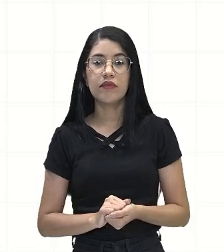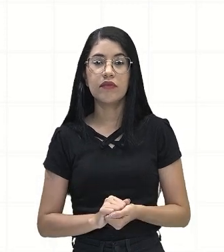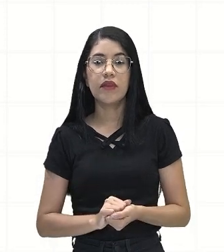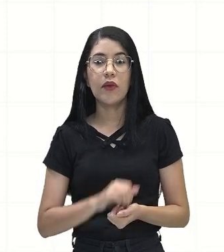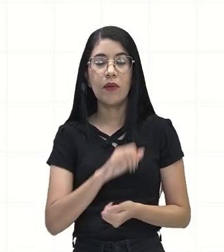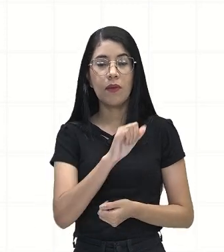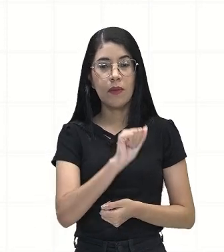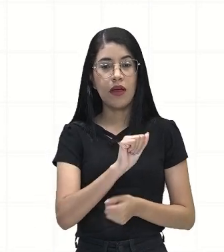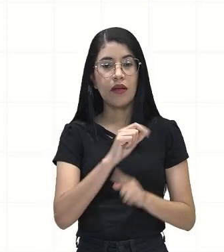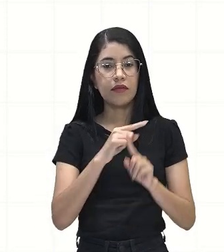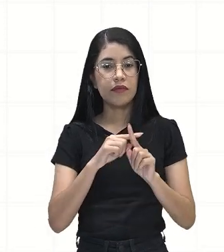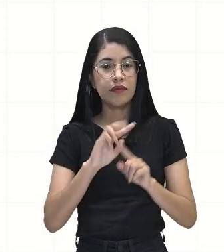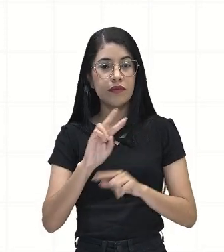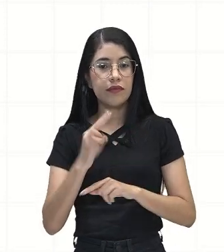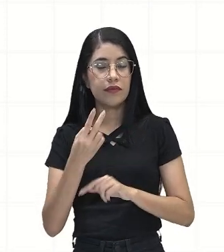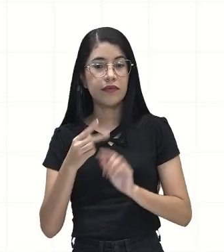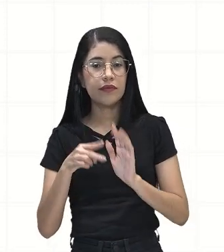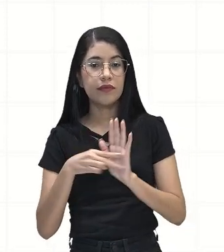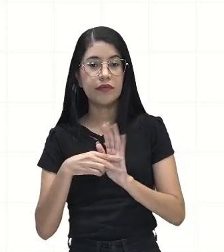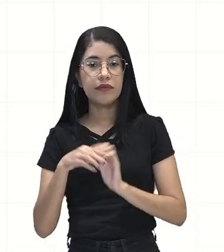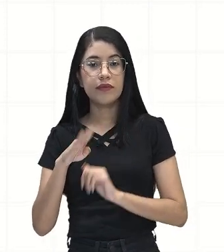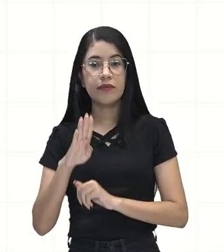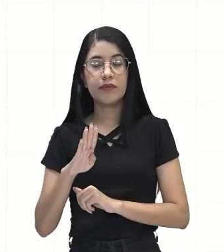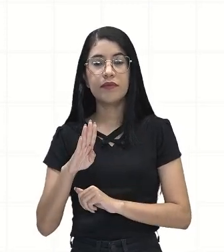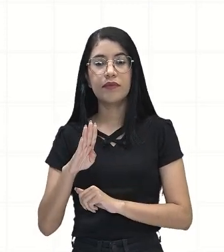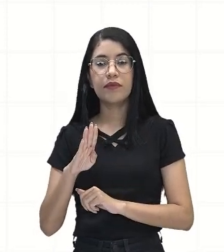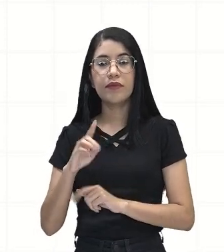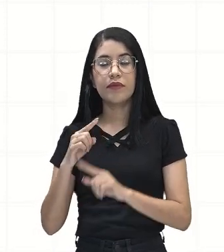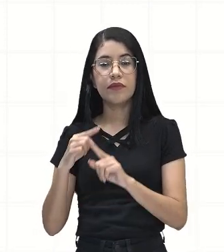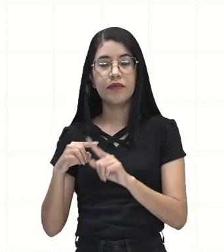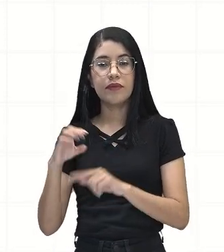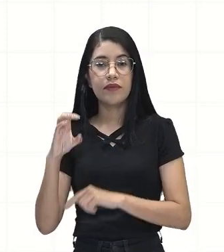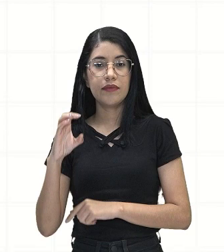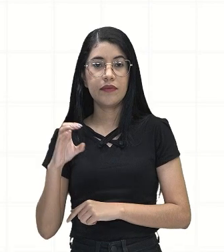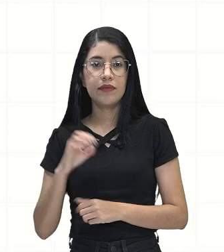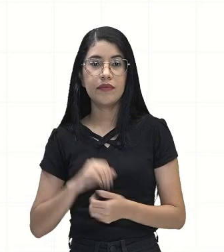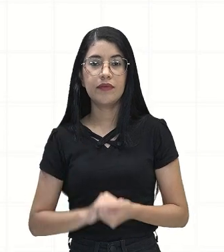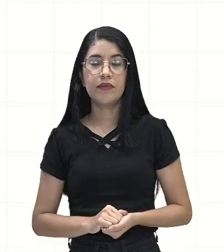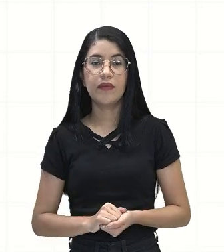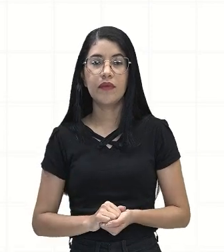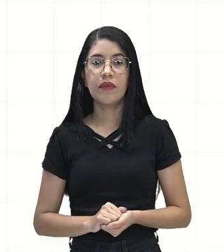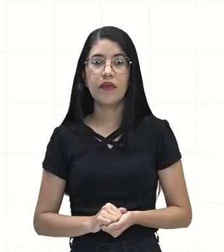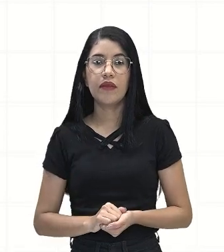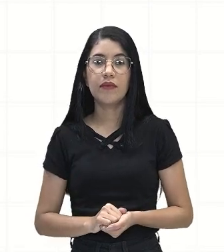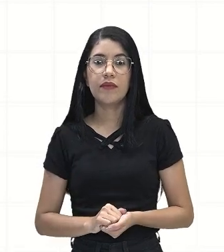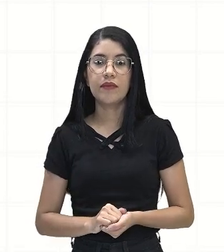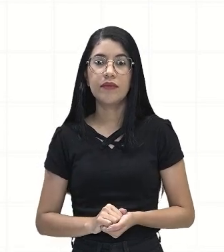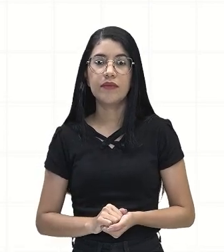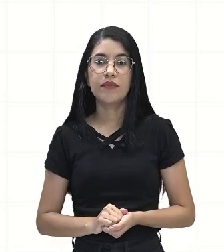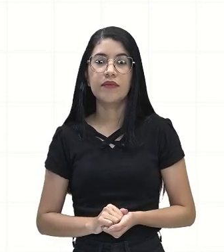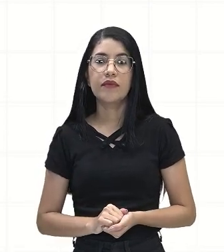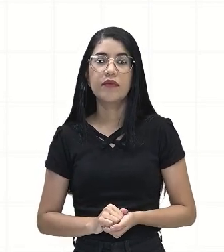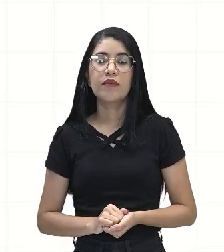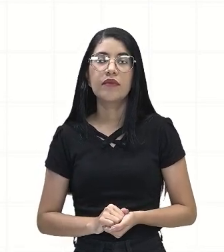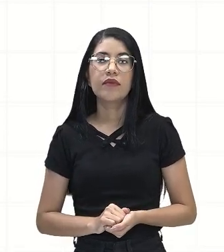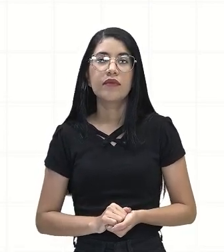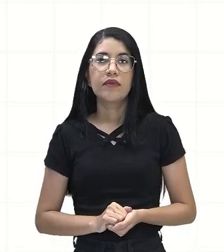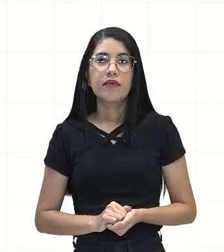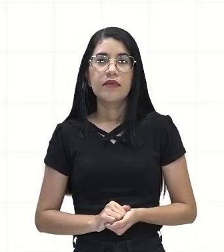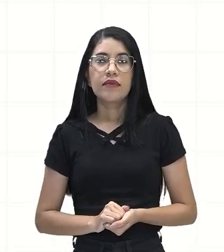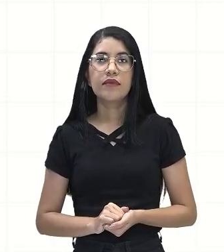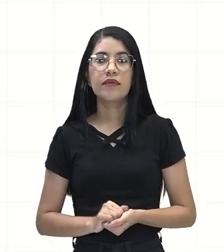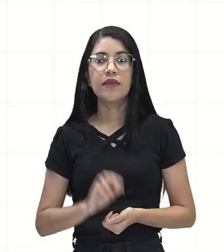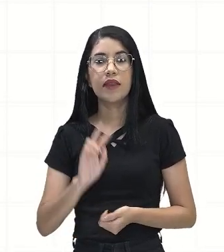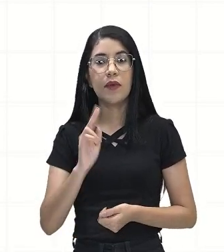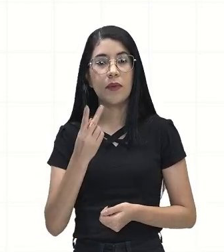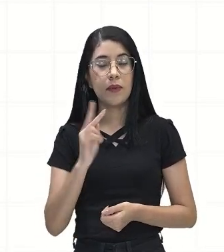nós temos? Que A vezes H, ou seja, a hipotenusa do maior